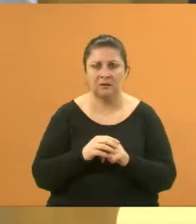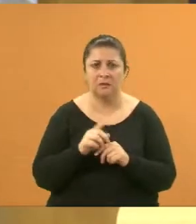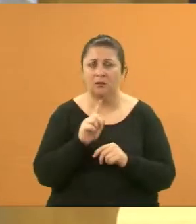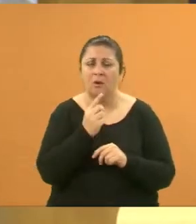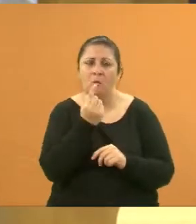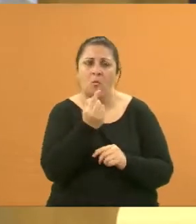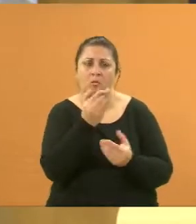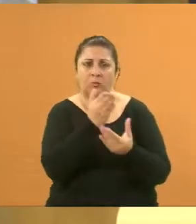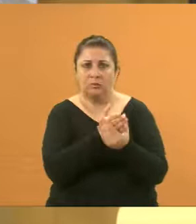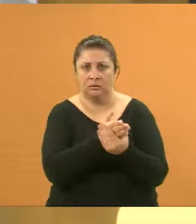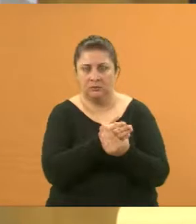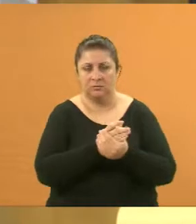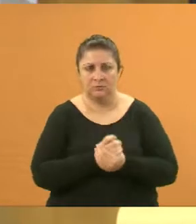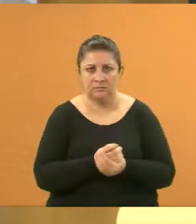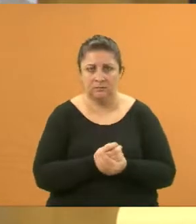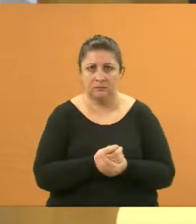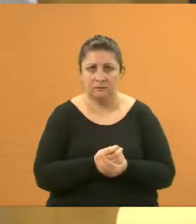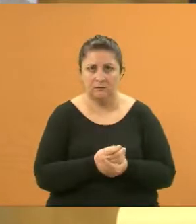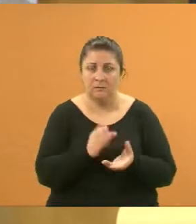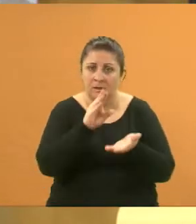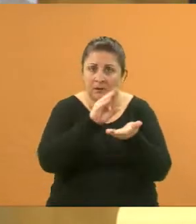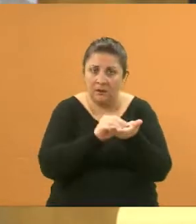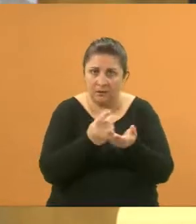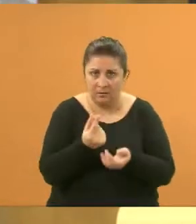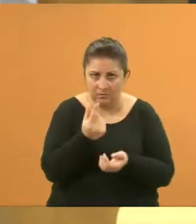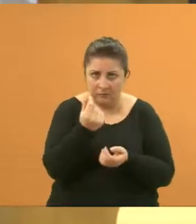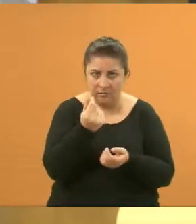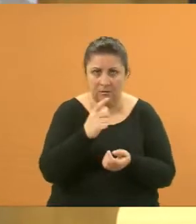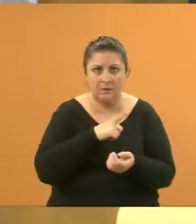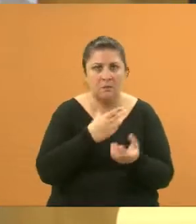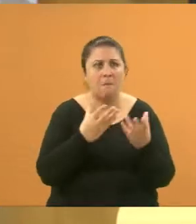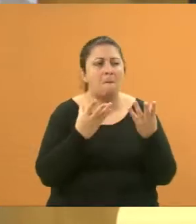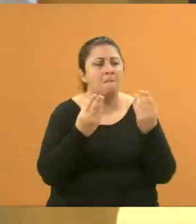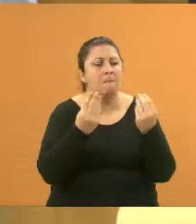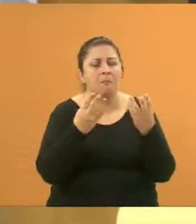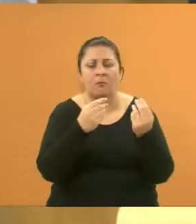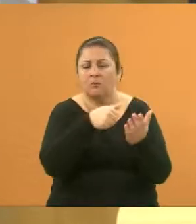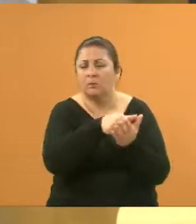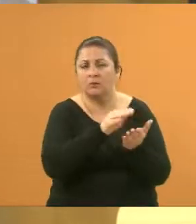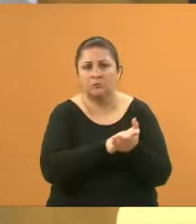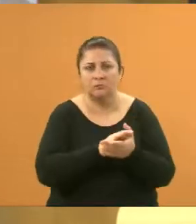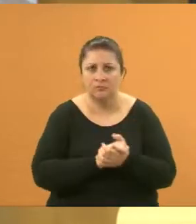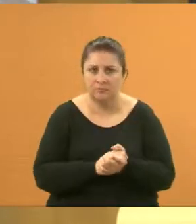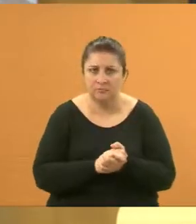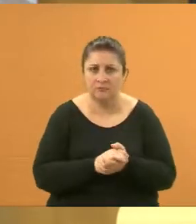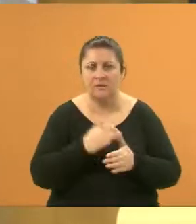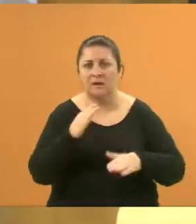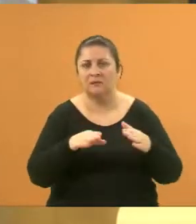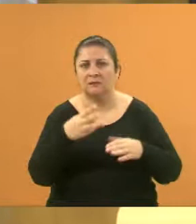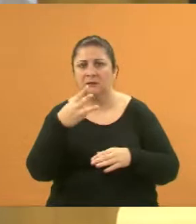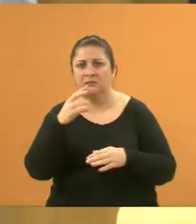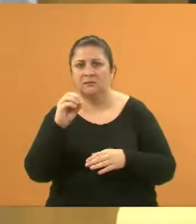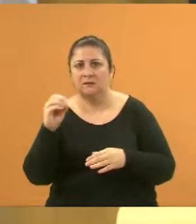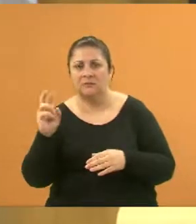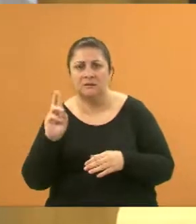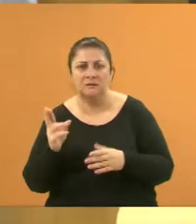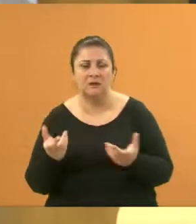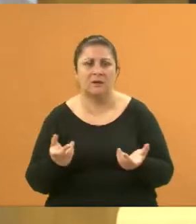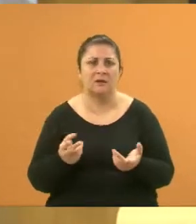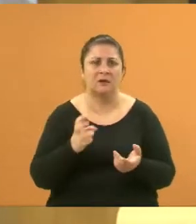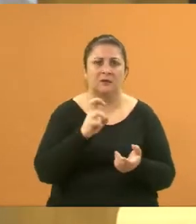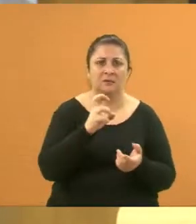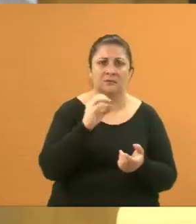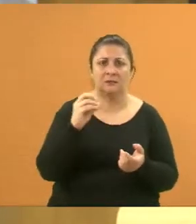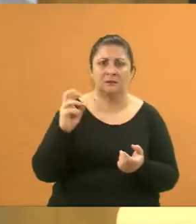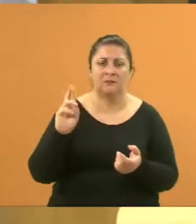único. Dentro desse valor existem milhares de multas, às vezes cobranças de 300, 400, 500